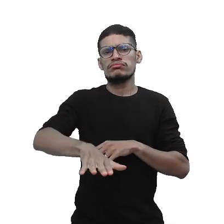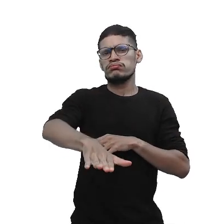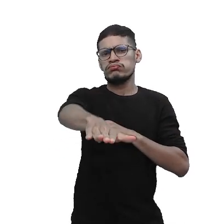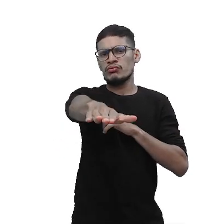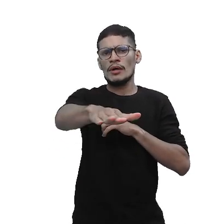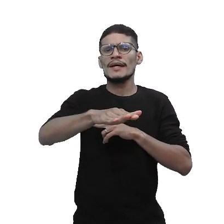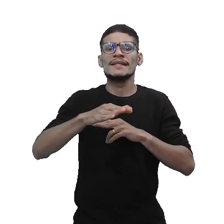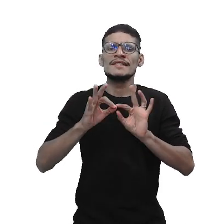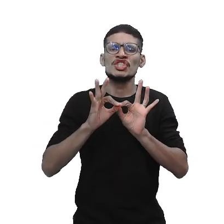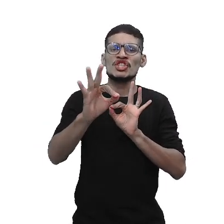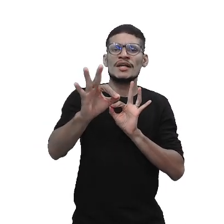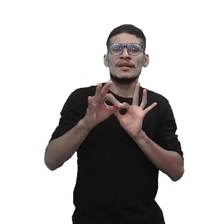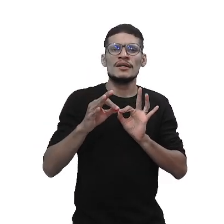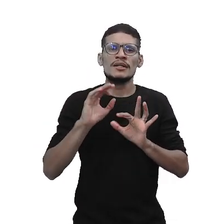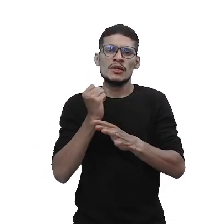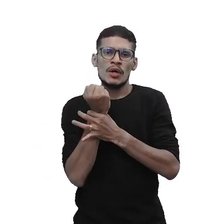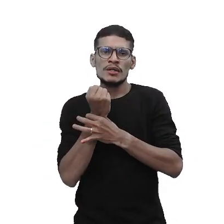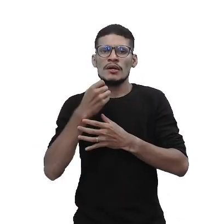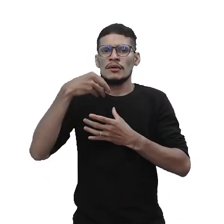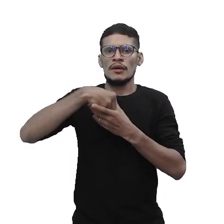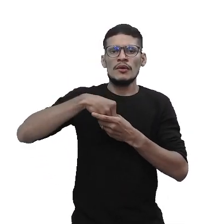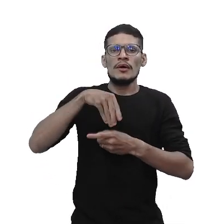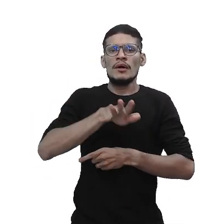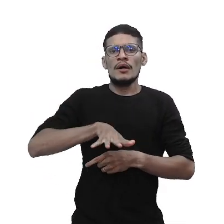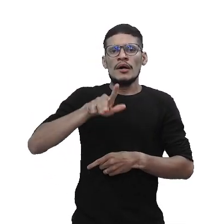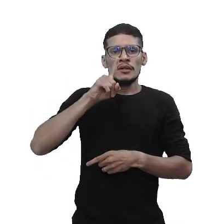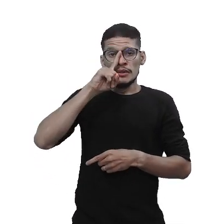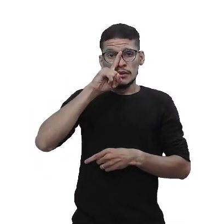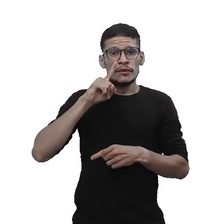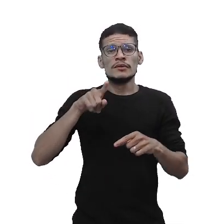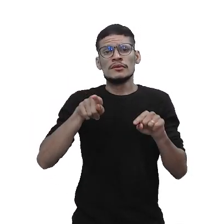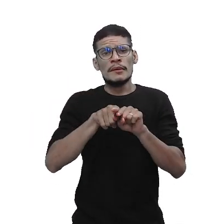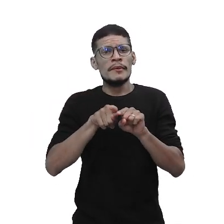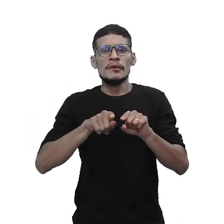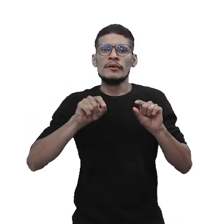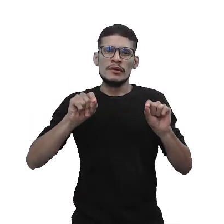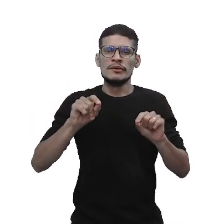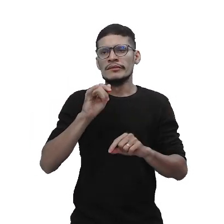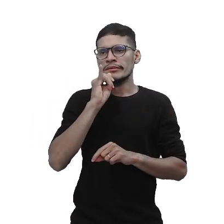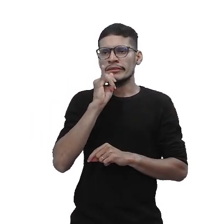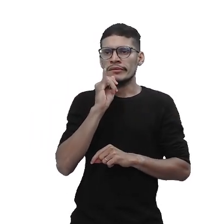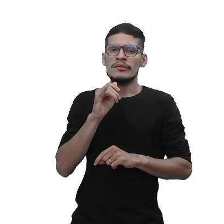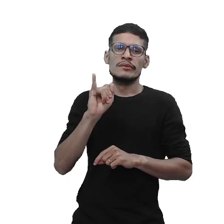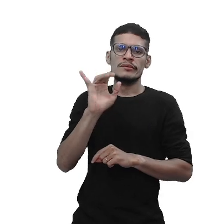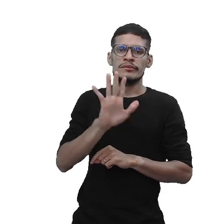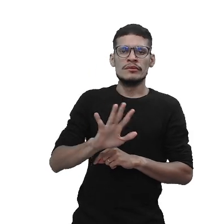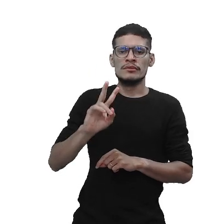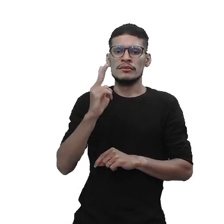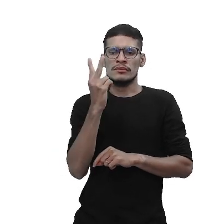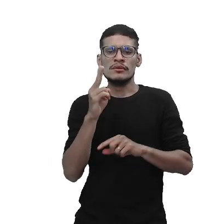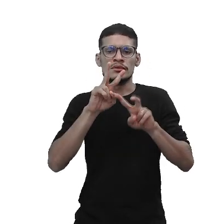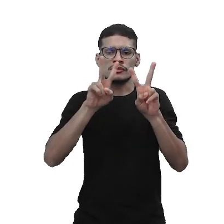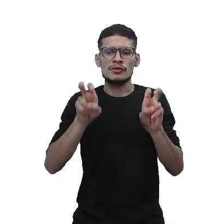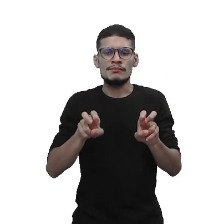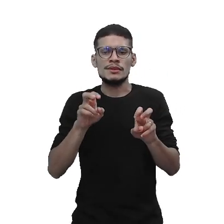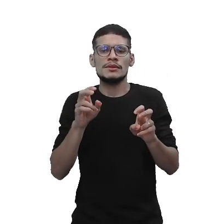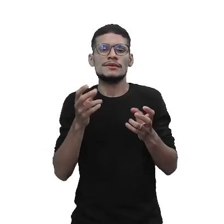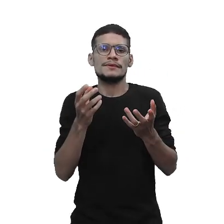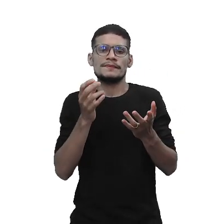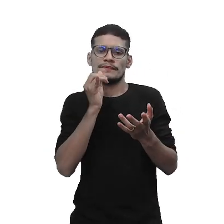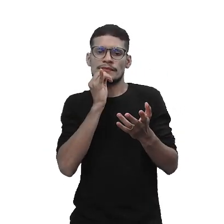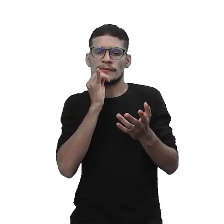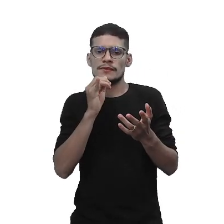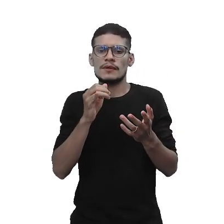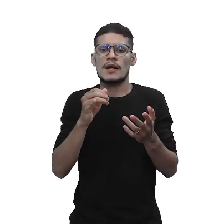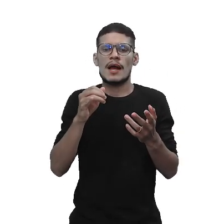ter que ter dessas áreas de risco e também, como a gente vê ali, né, na figura 2, da questão da abertura dessas malhas, dessas